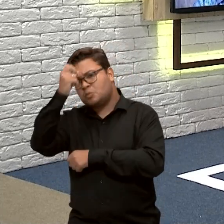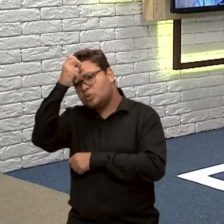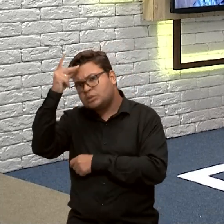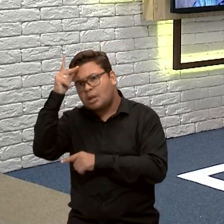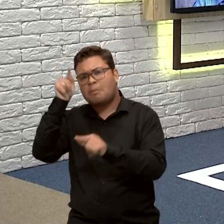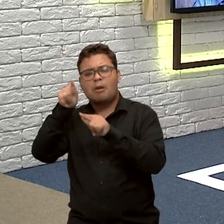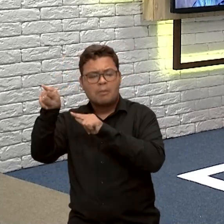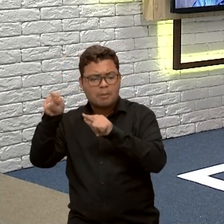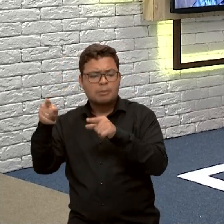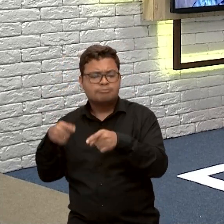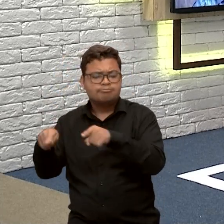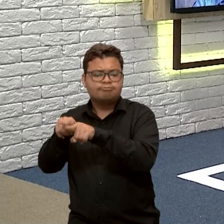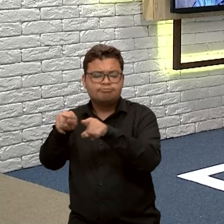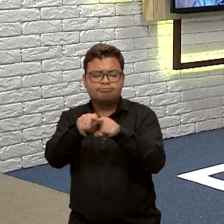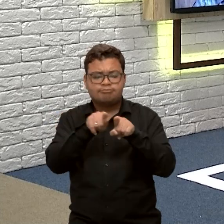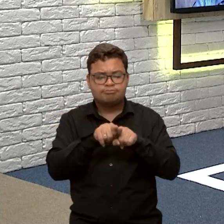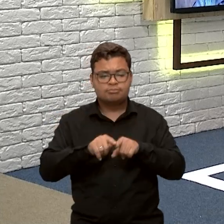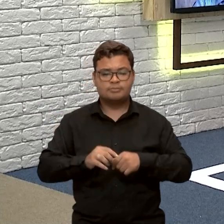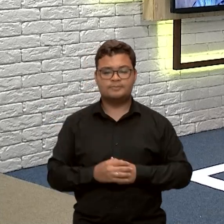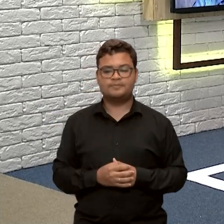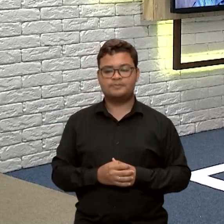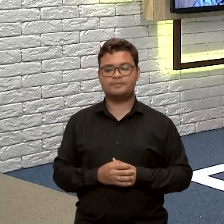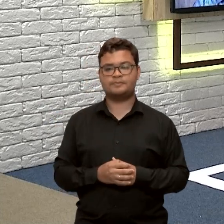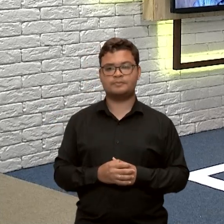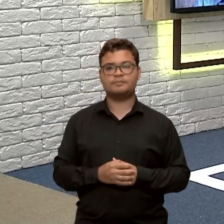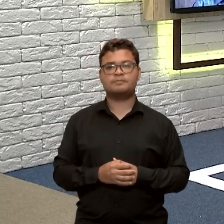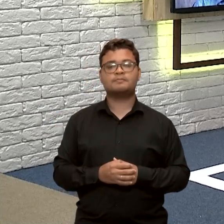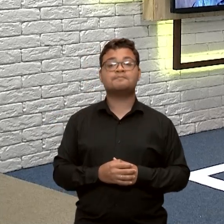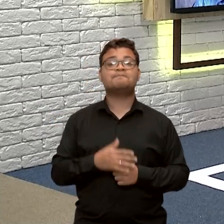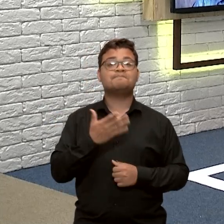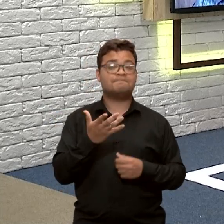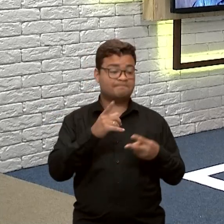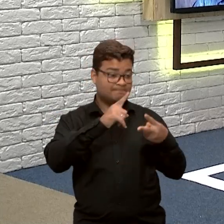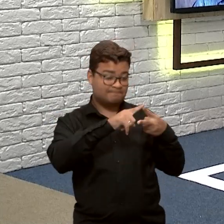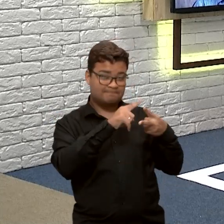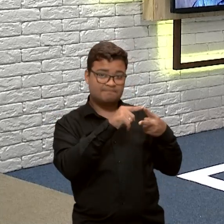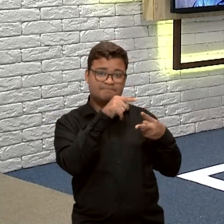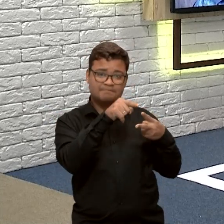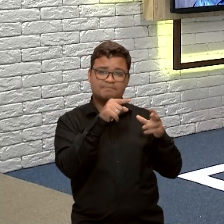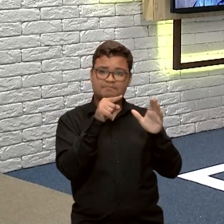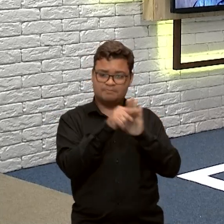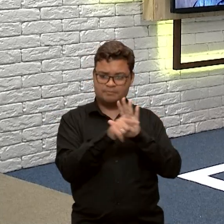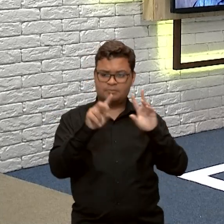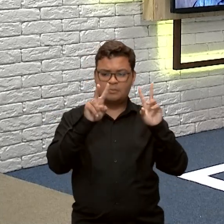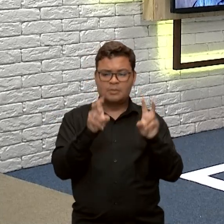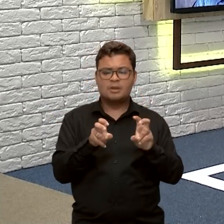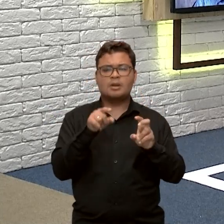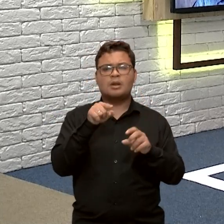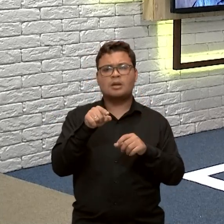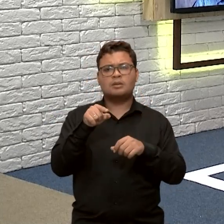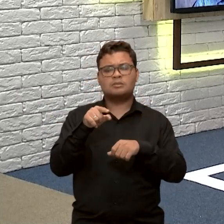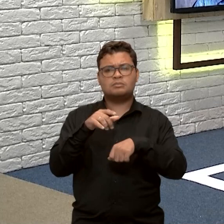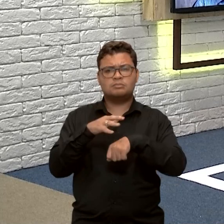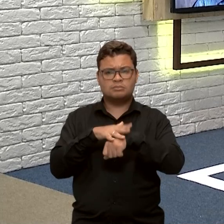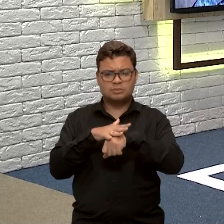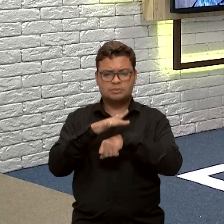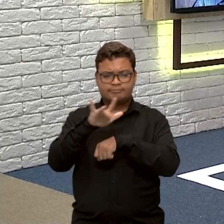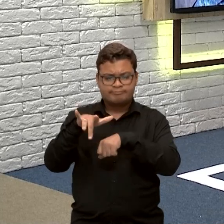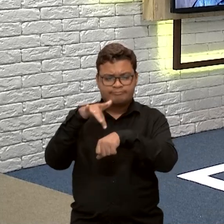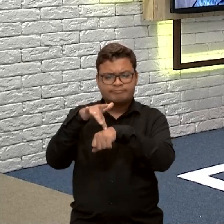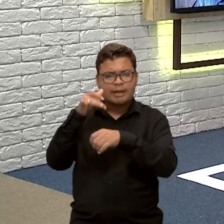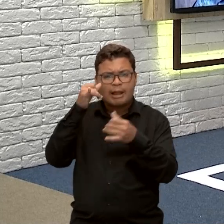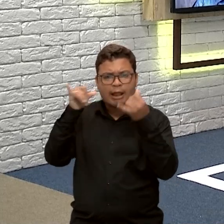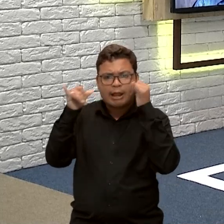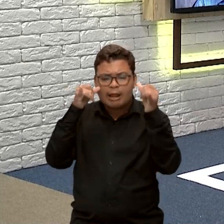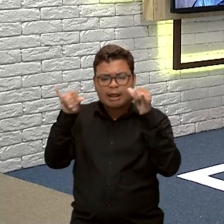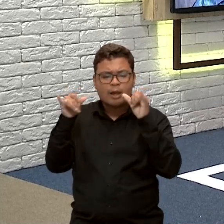pode ver tanto doença quanto prevenção nessa integração da universidade com a Secretaria de Saúde do